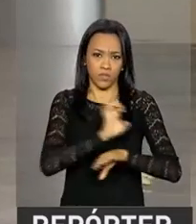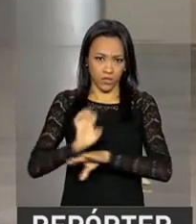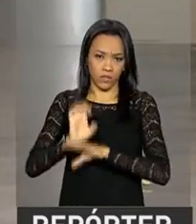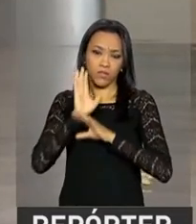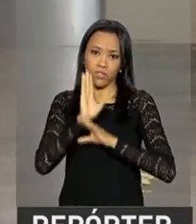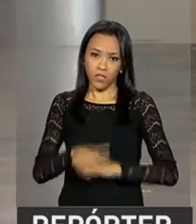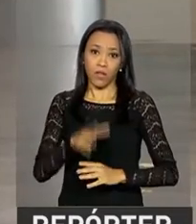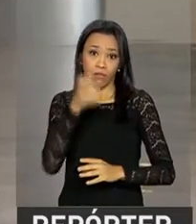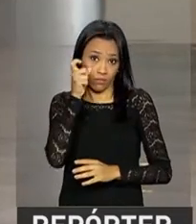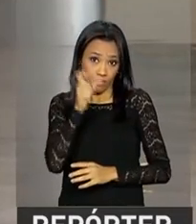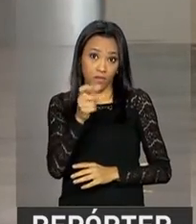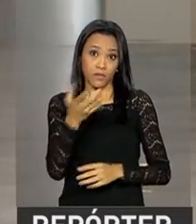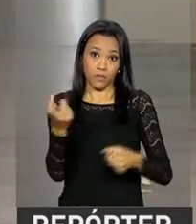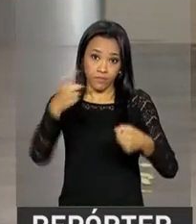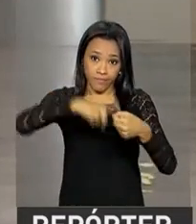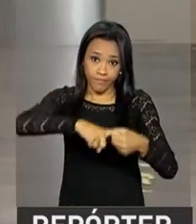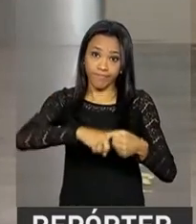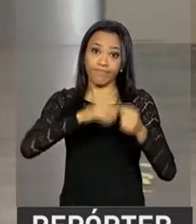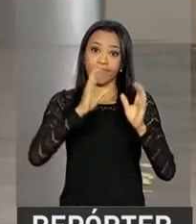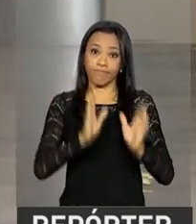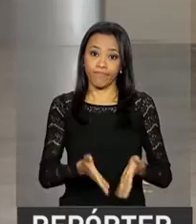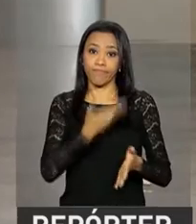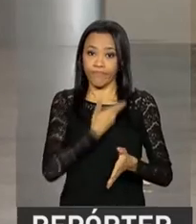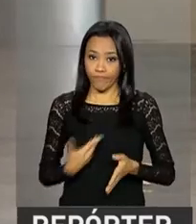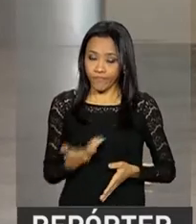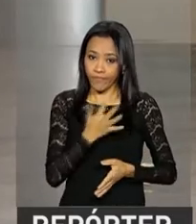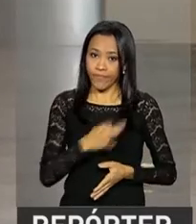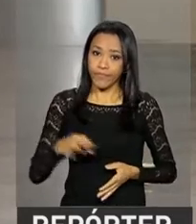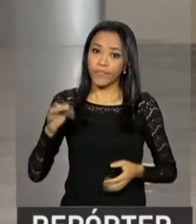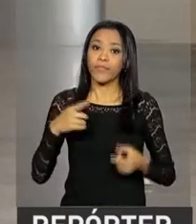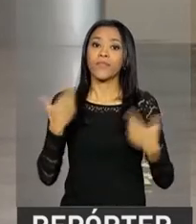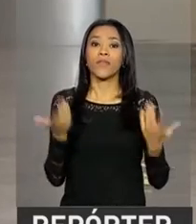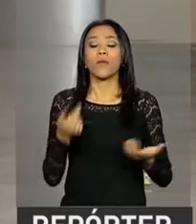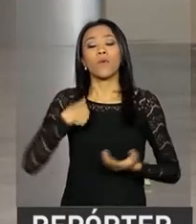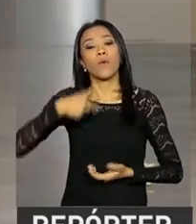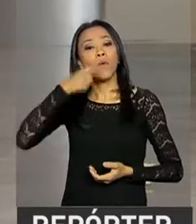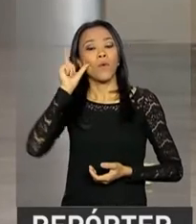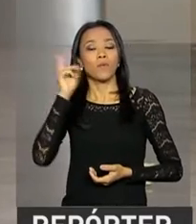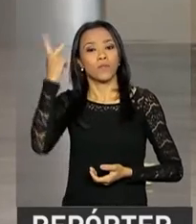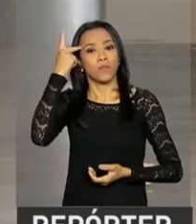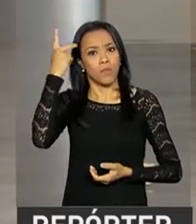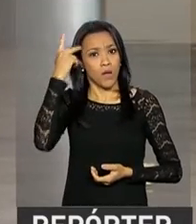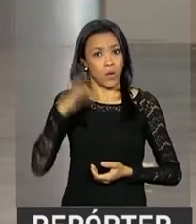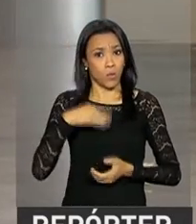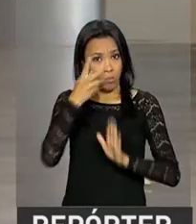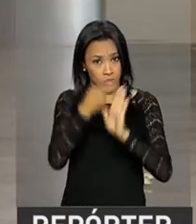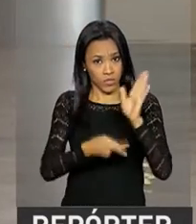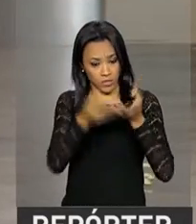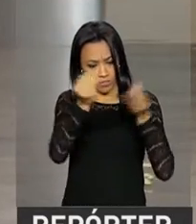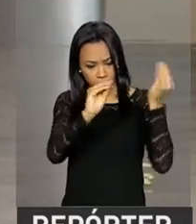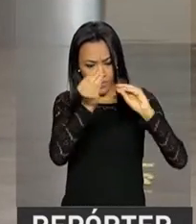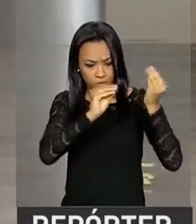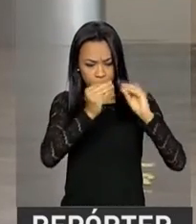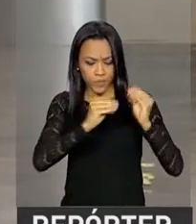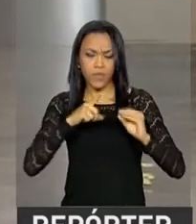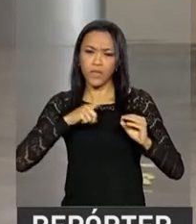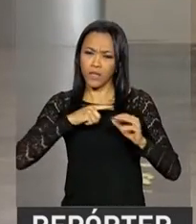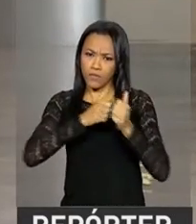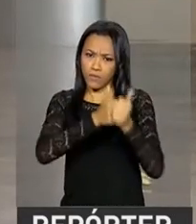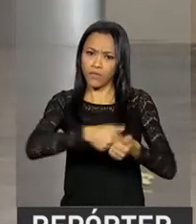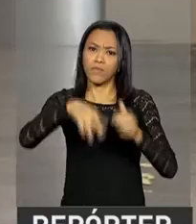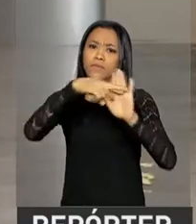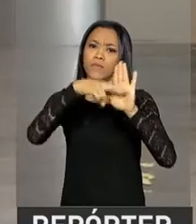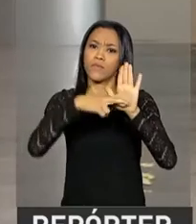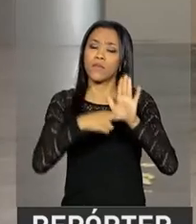interesse em aderir ao programa ontem em são paulo o ministro da fazenda henrique meirelles disse que o projeto foi elaborado de forma criteriosa e